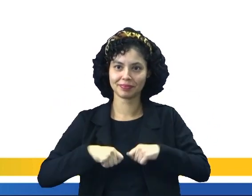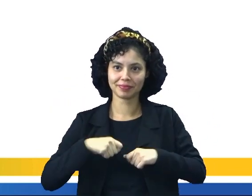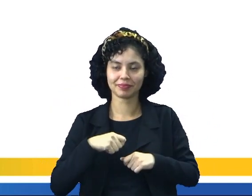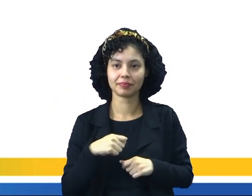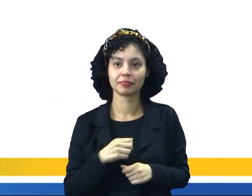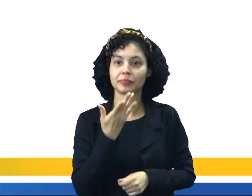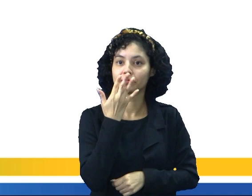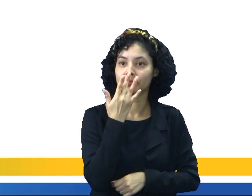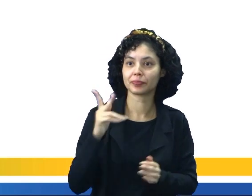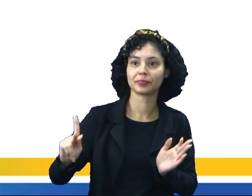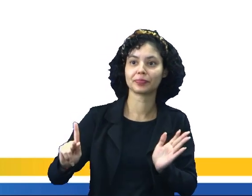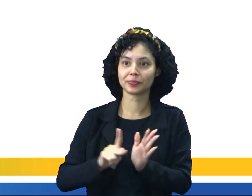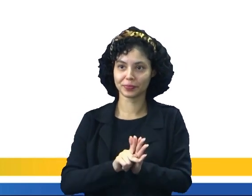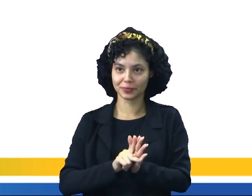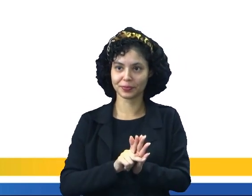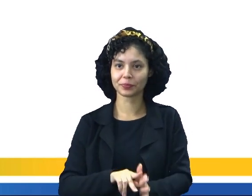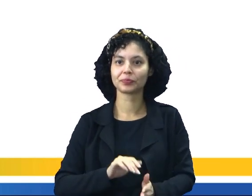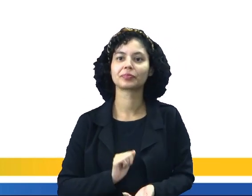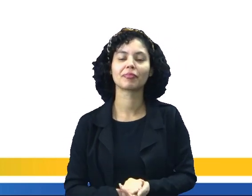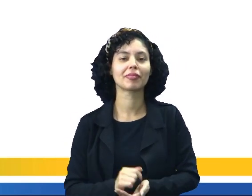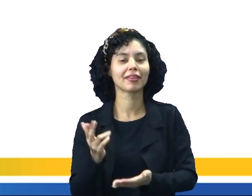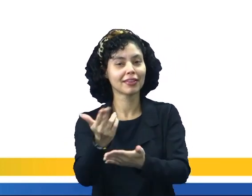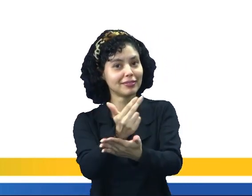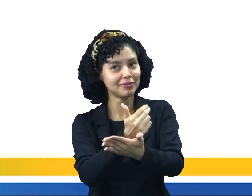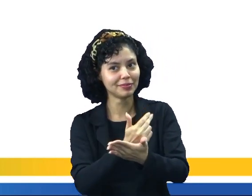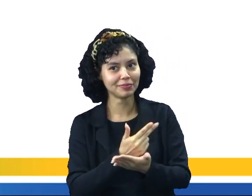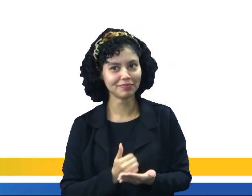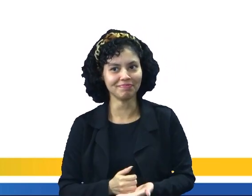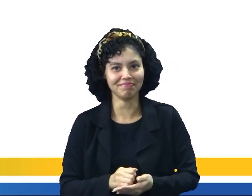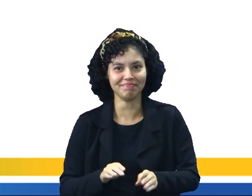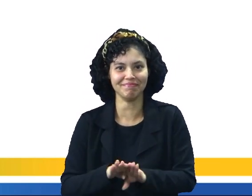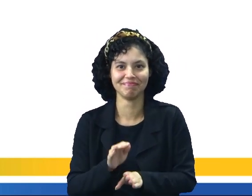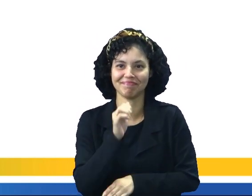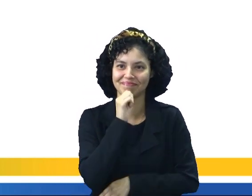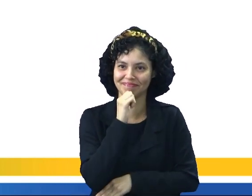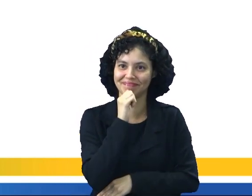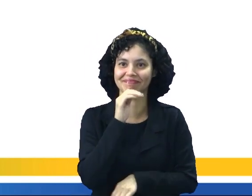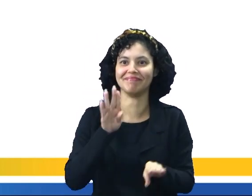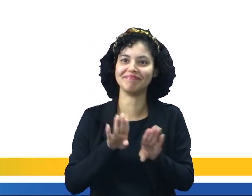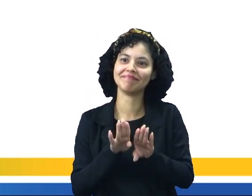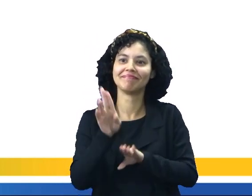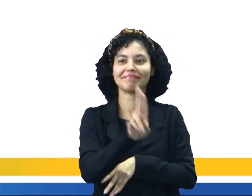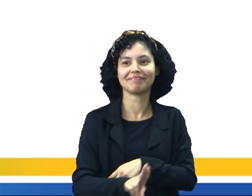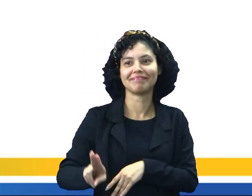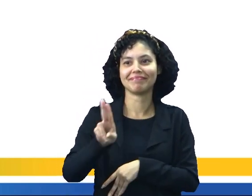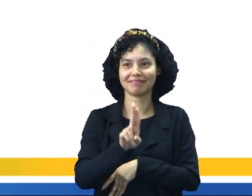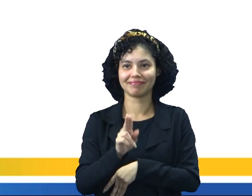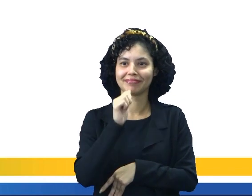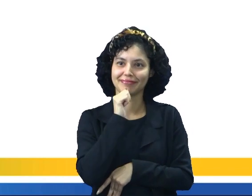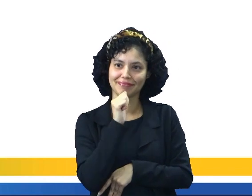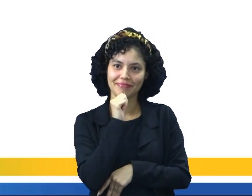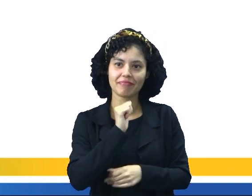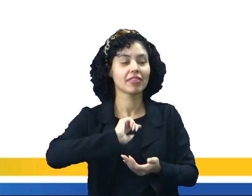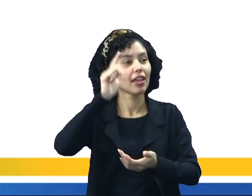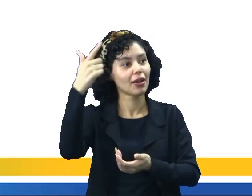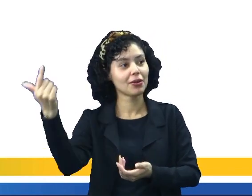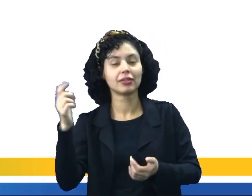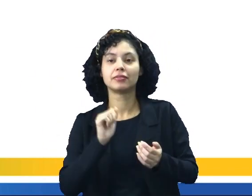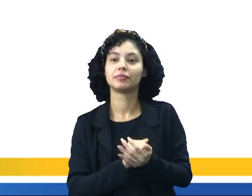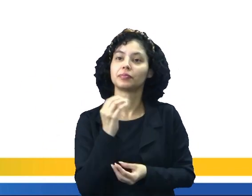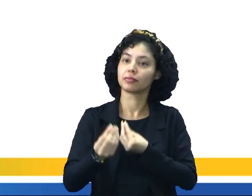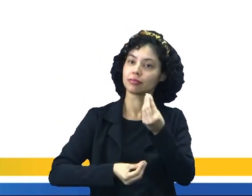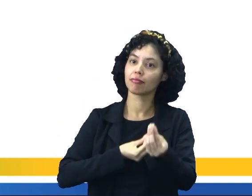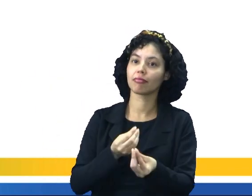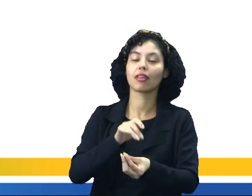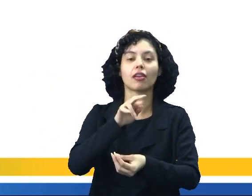cor respectiva. Utilizavam desenhos de animais para representarem suas ideias filosóficas e outras áreas de conhecimento,